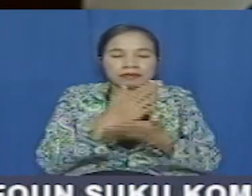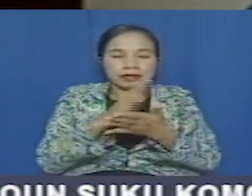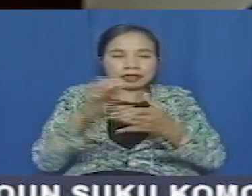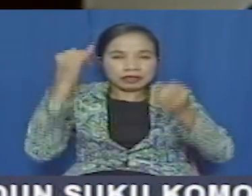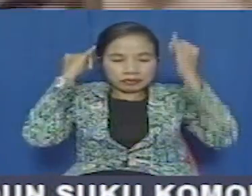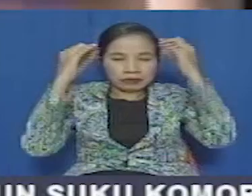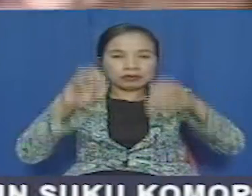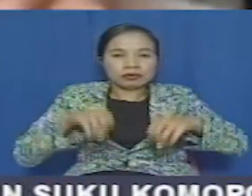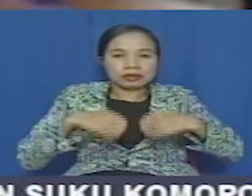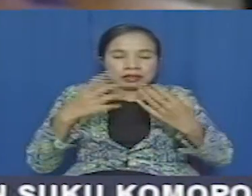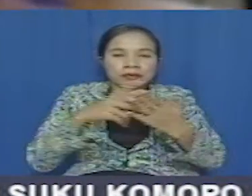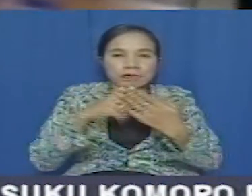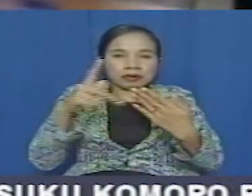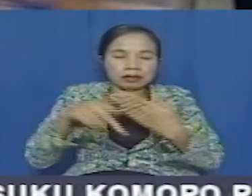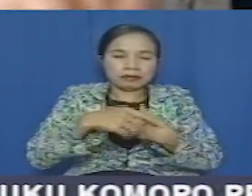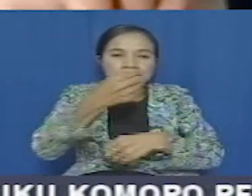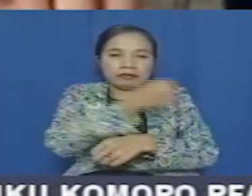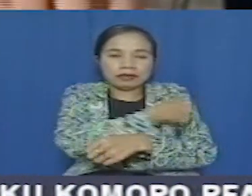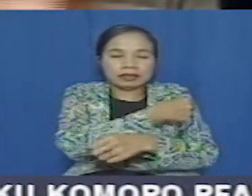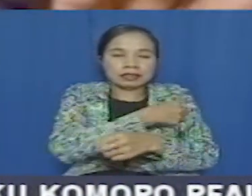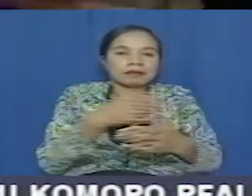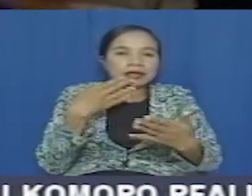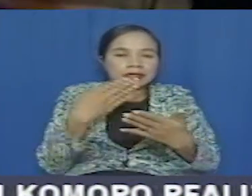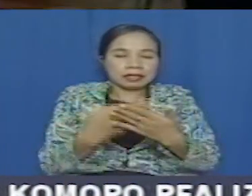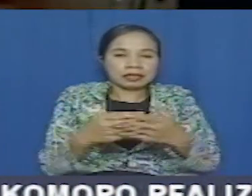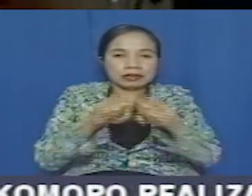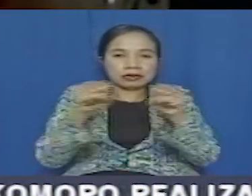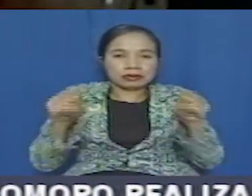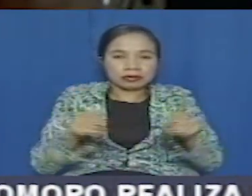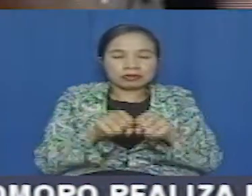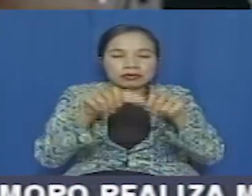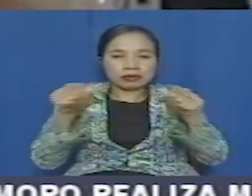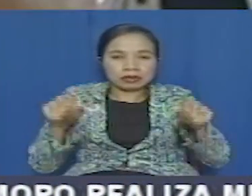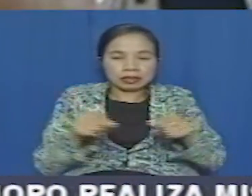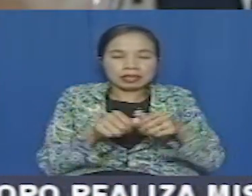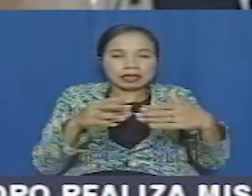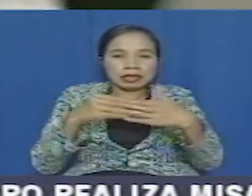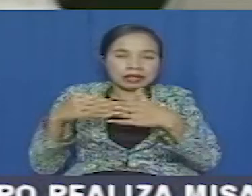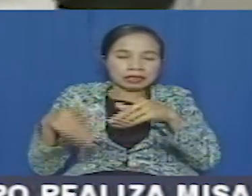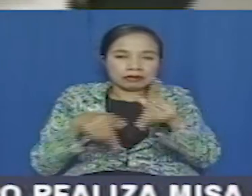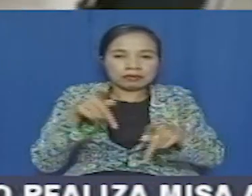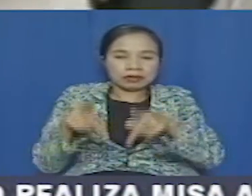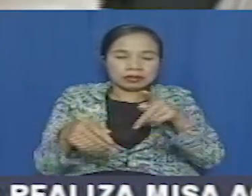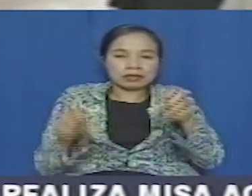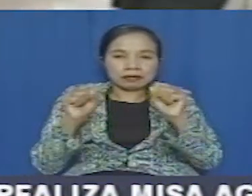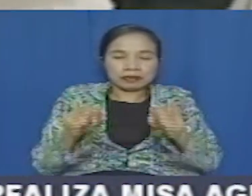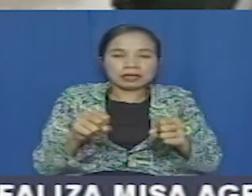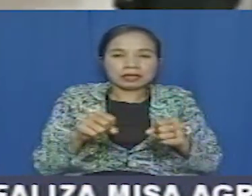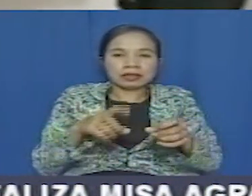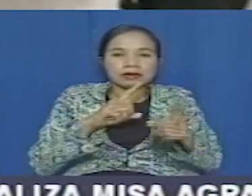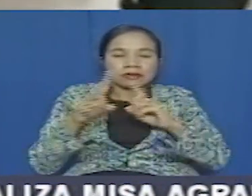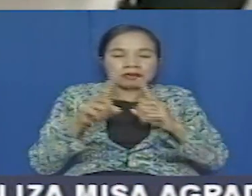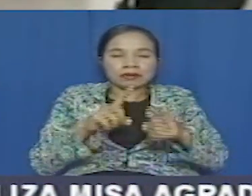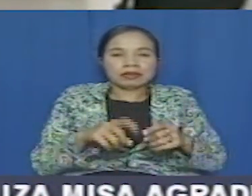o programa vacina belao de acto nível suco no aldeia. Nune liderança comunitária suco sira, bela convence a comunidade, hoje